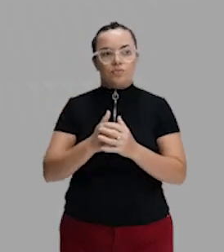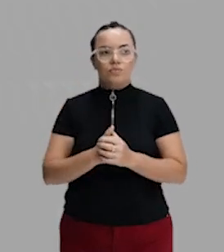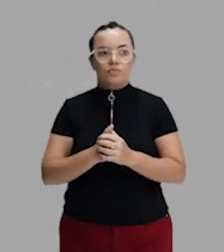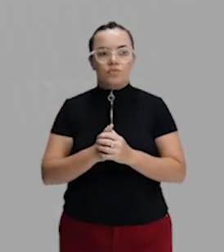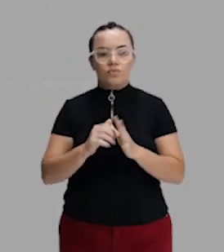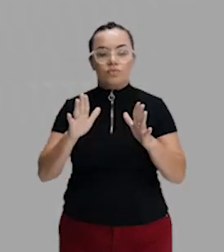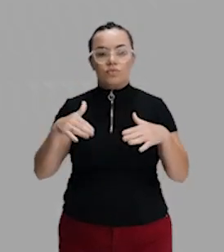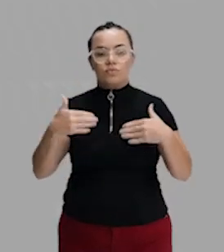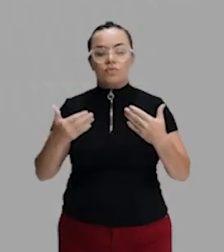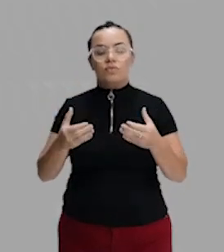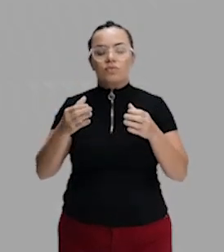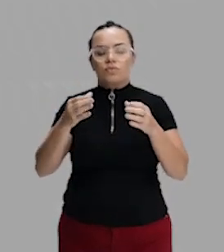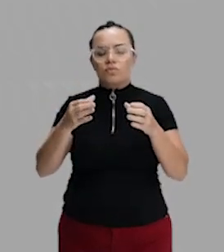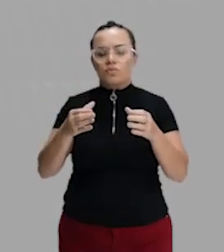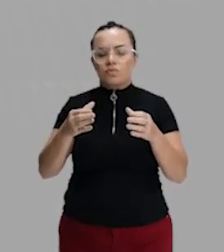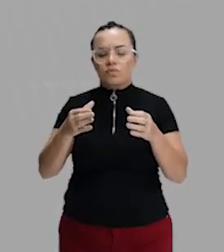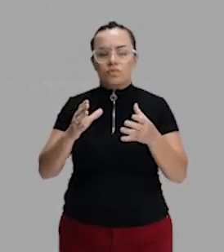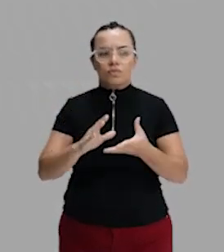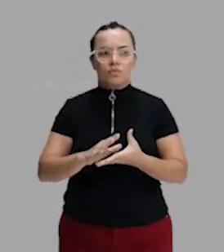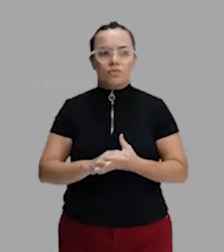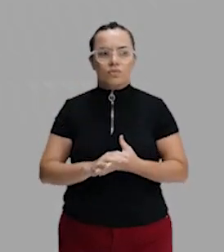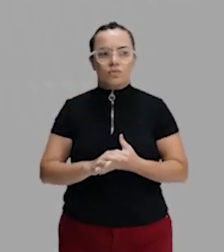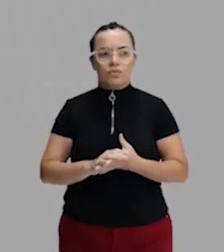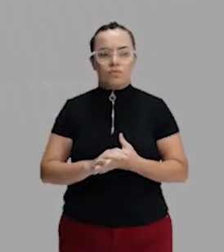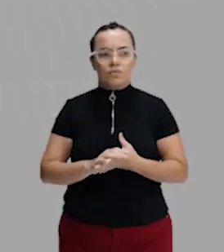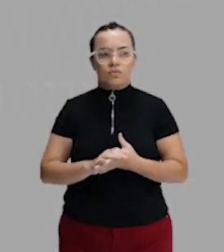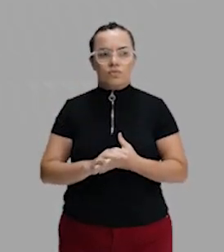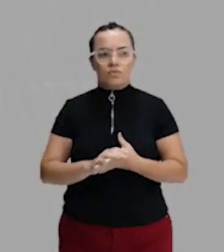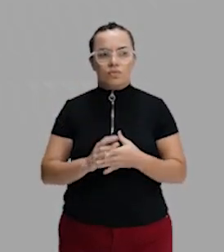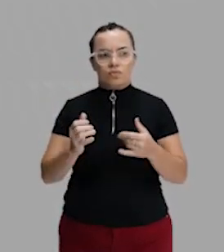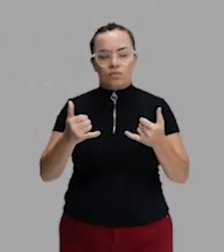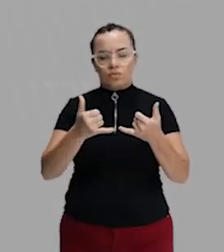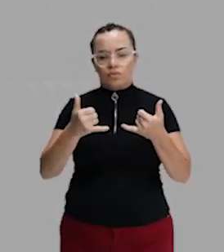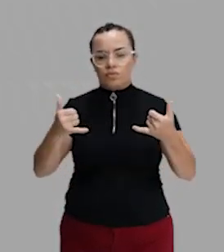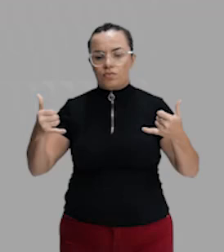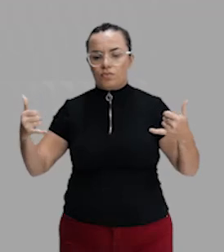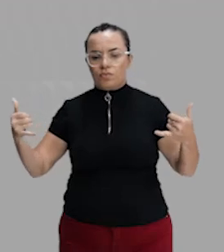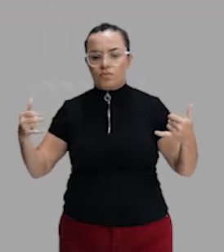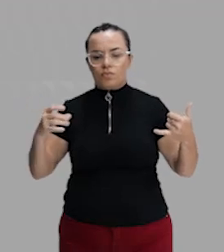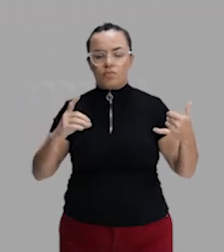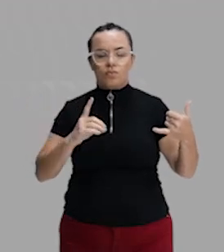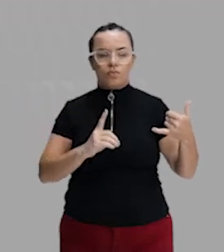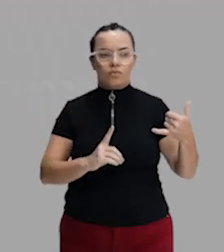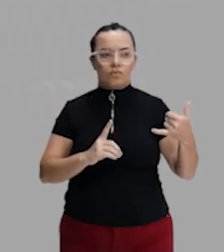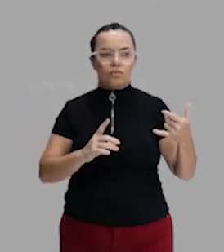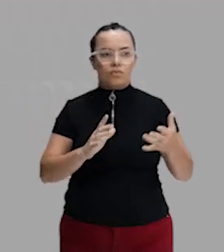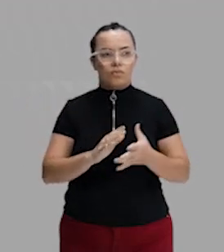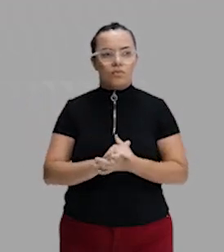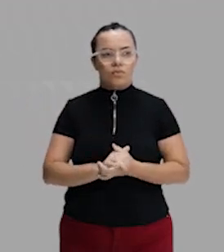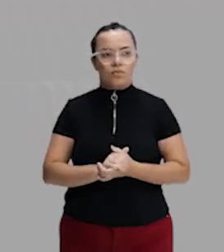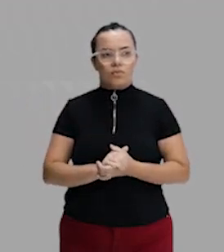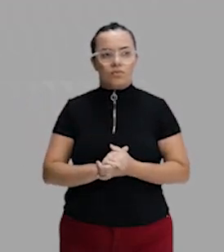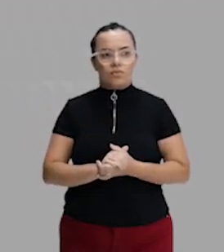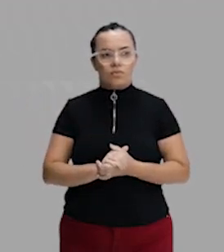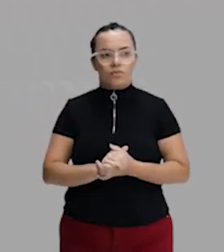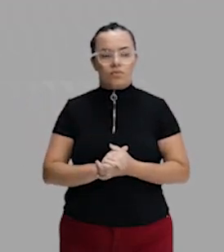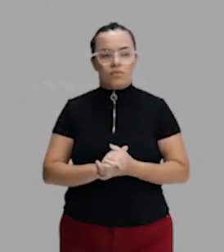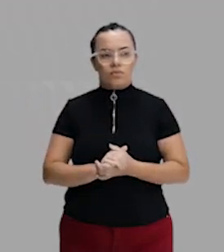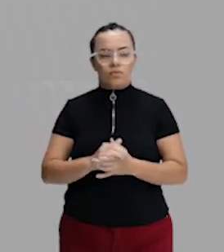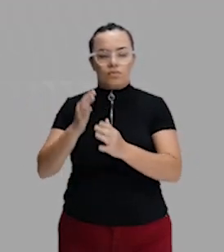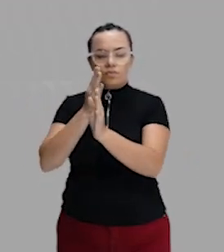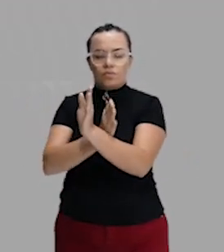estar onde? Olha, aqui é 1. Aqui eu tenho uma unidade. Mais 2 unidades, você vai estar aqui no menos